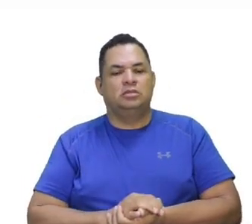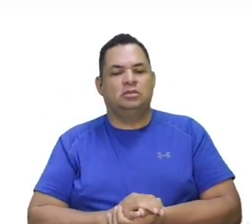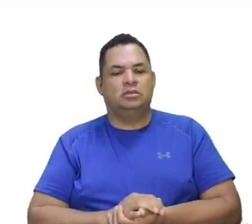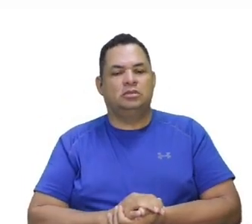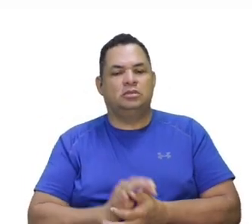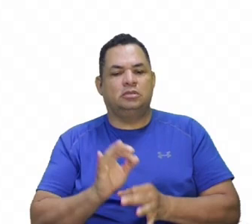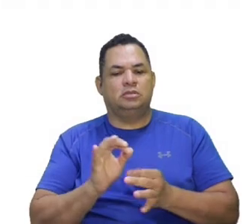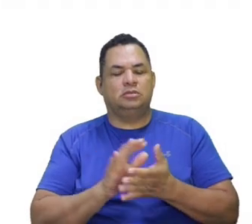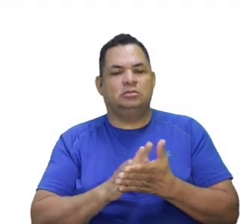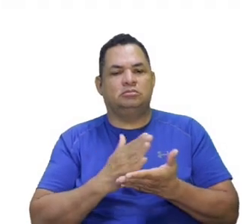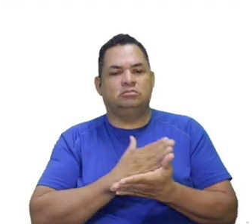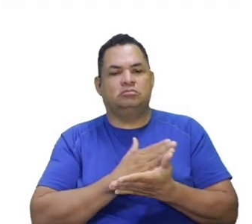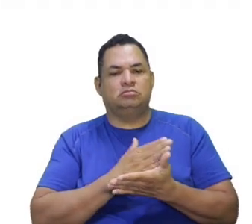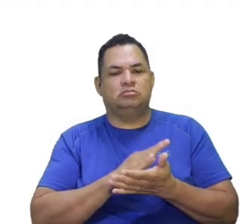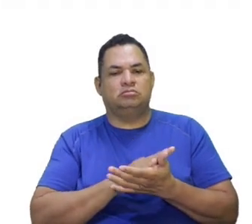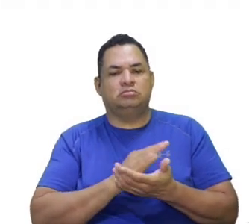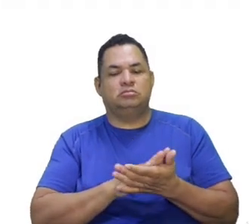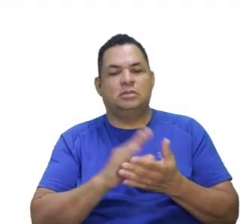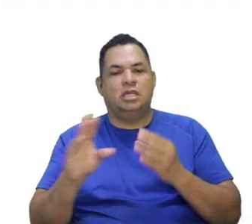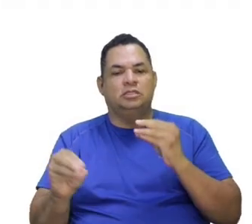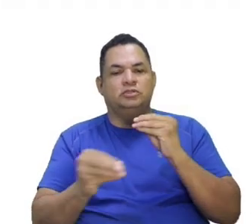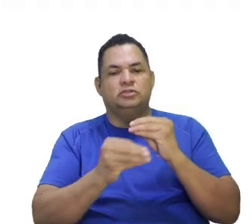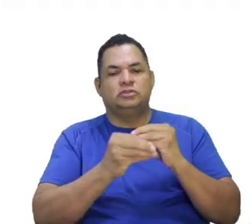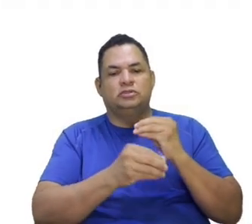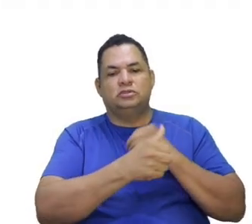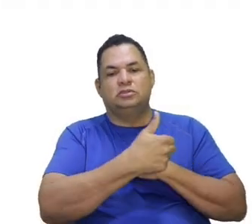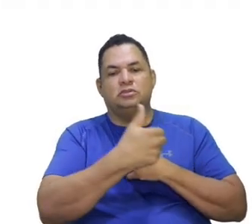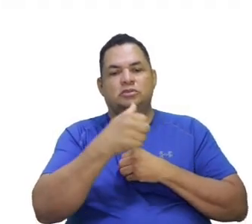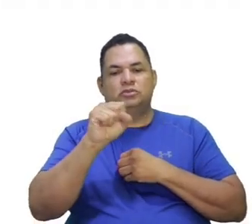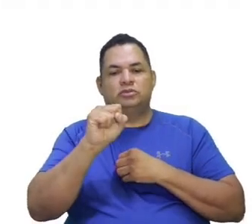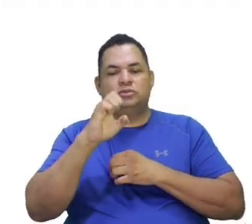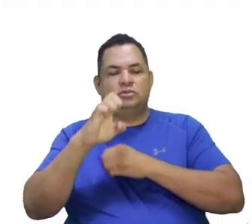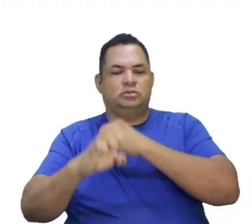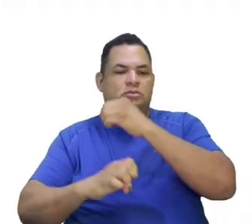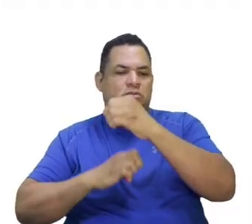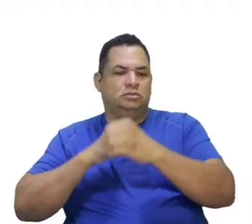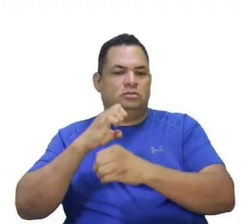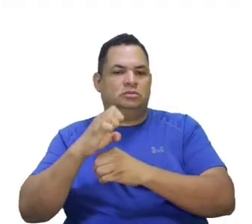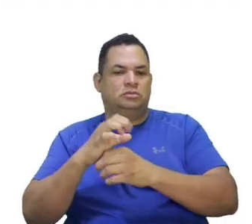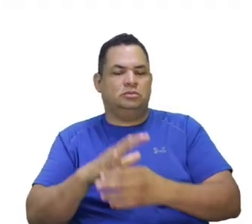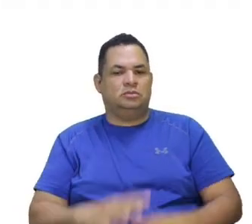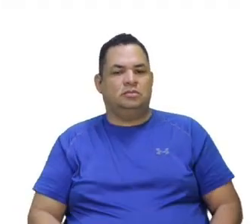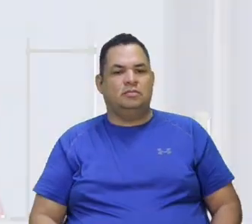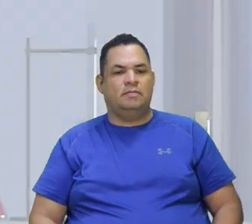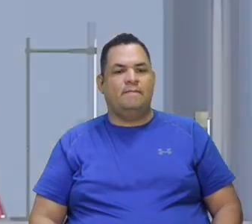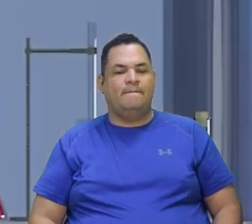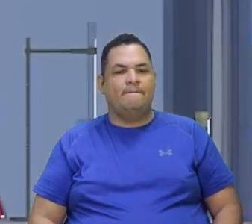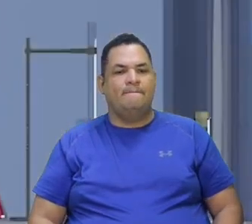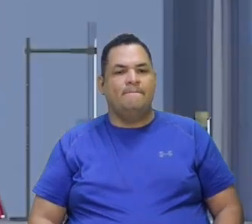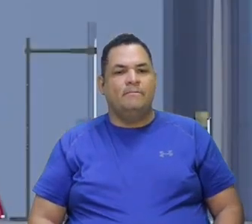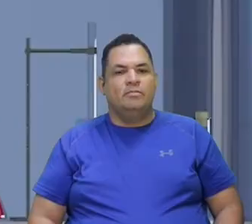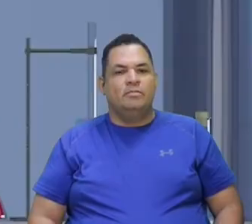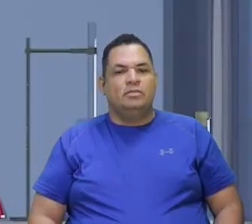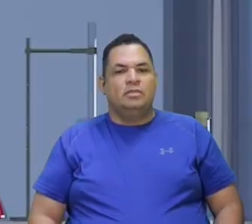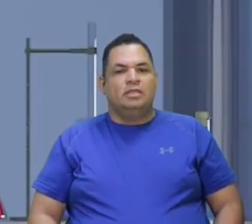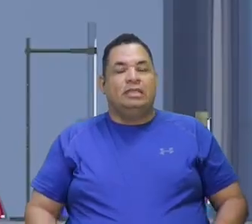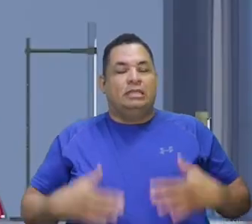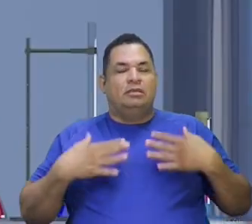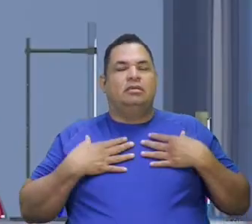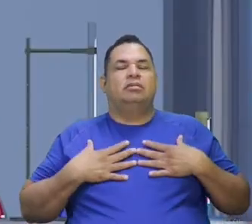ele para de ter 16 elétrons e passa a ter 18. Ai, galerinha, deu até uma